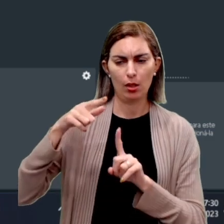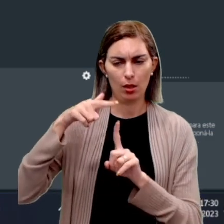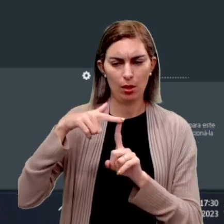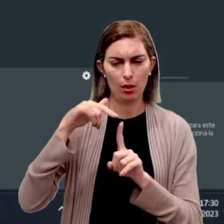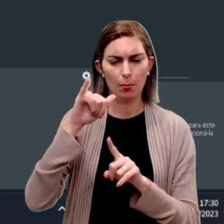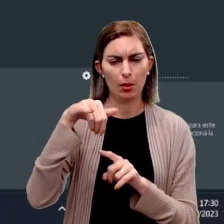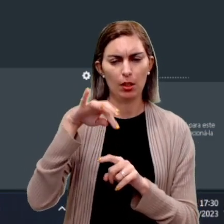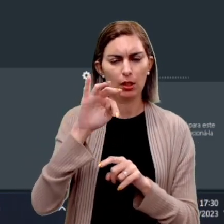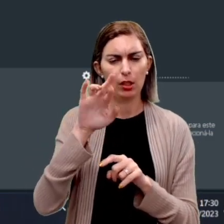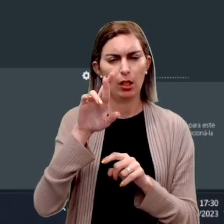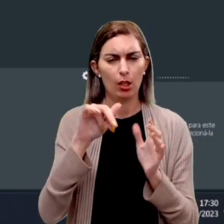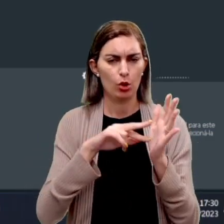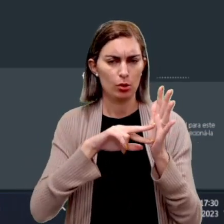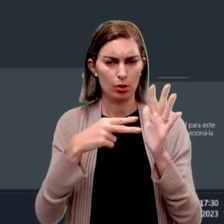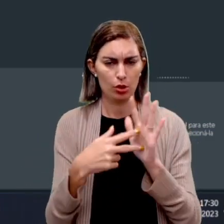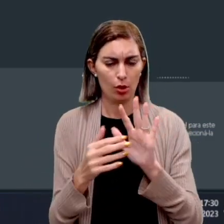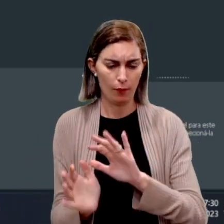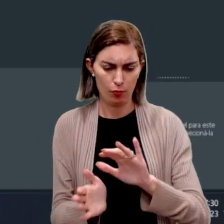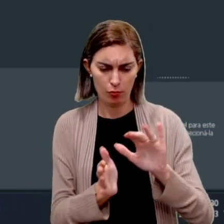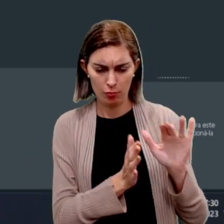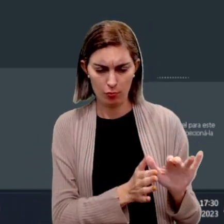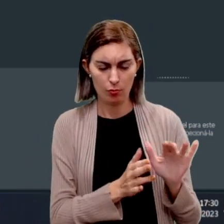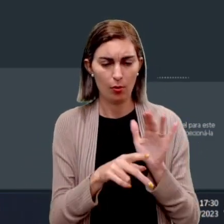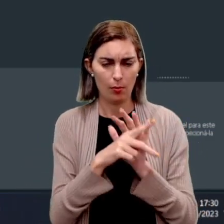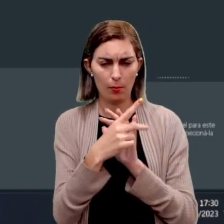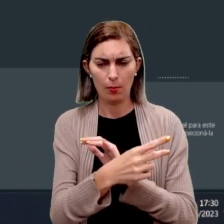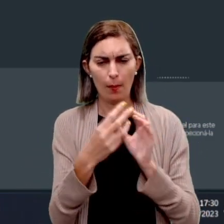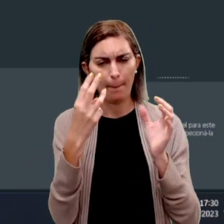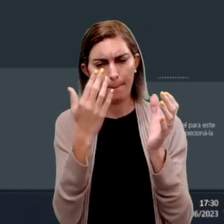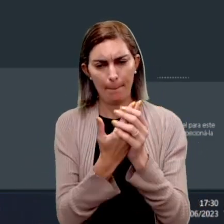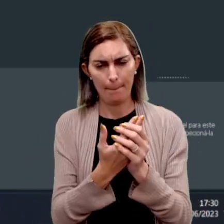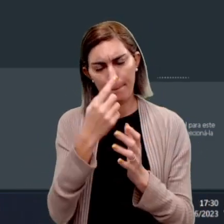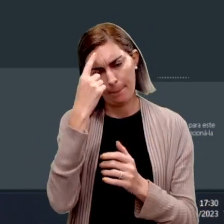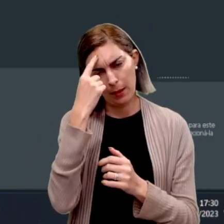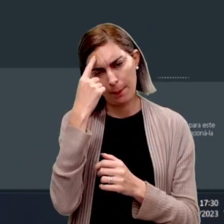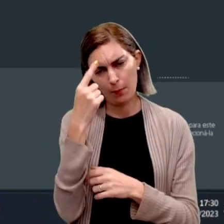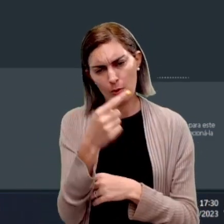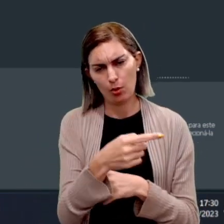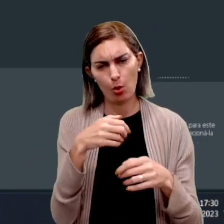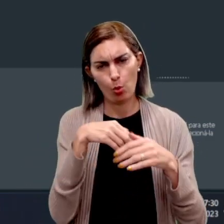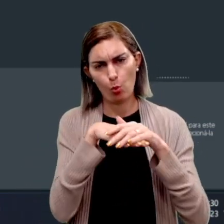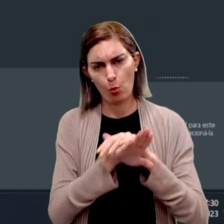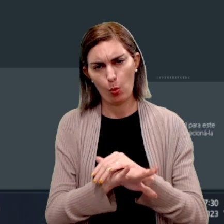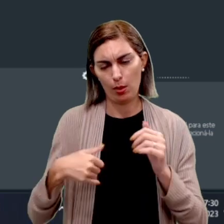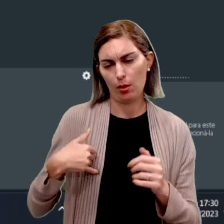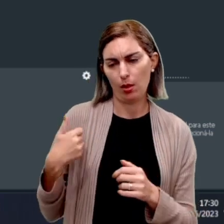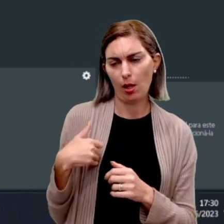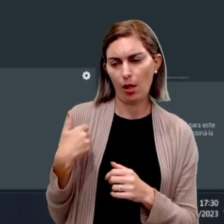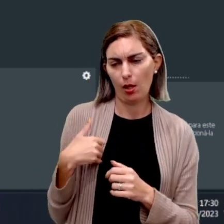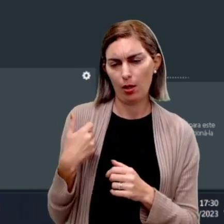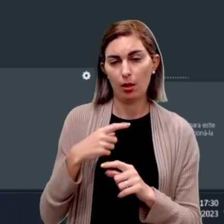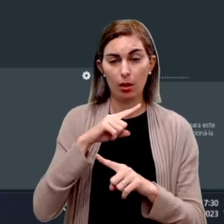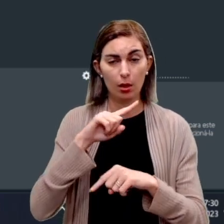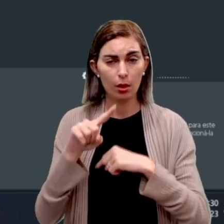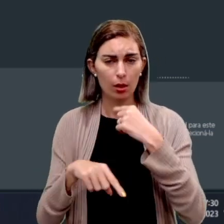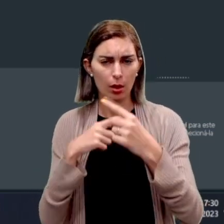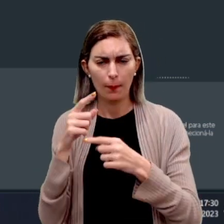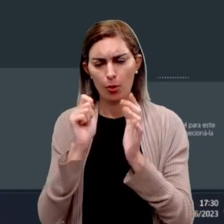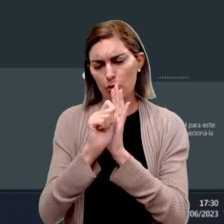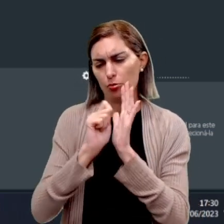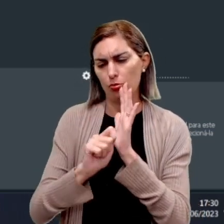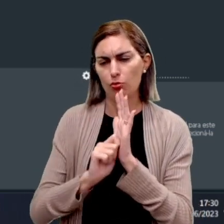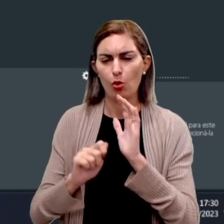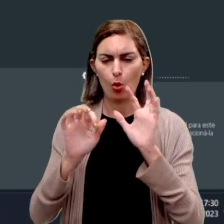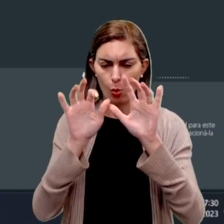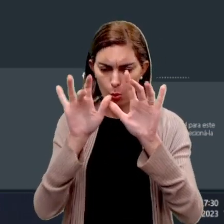inteiro, significa que eu reservei um espaço na memória para armazenar a idade. Depois eu escrevo e o